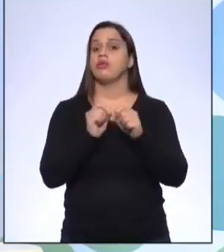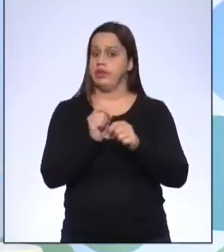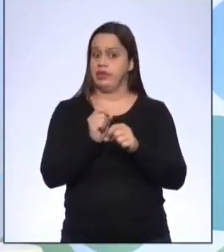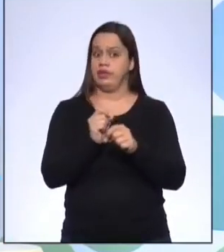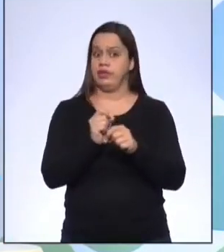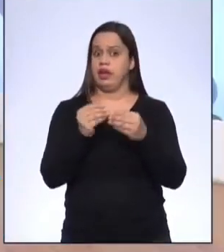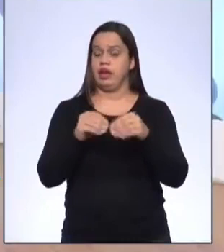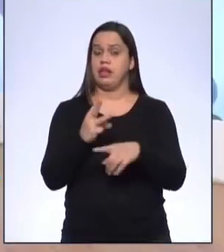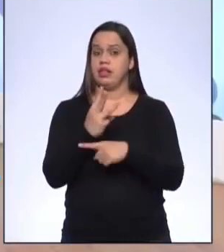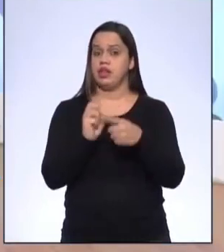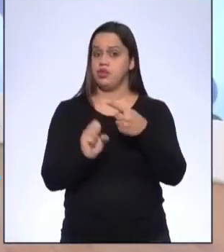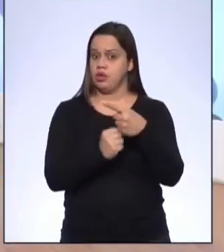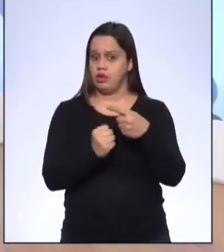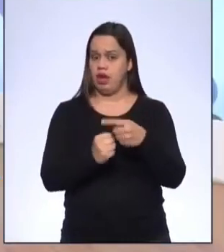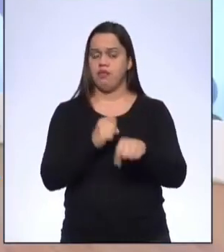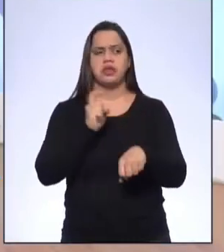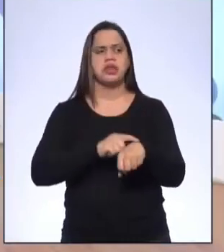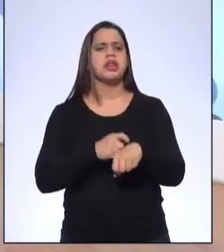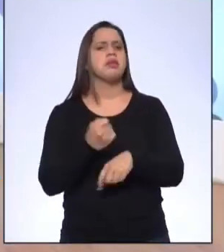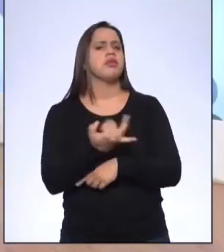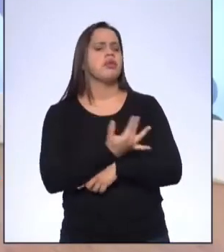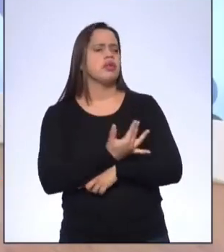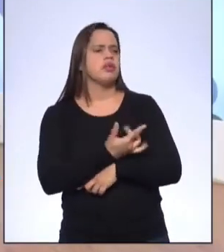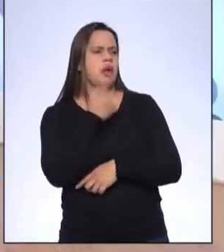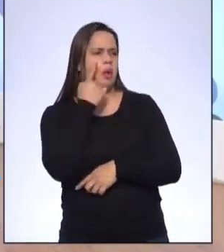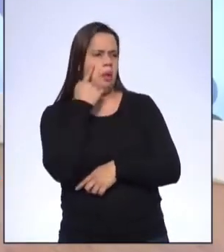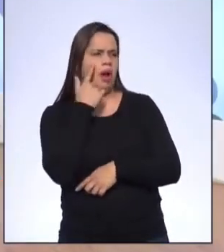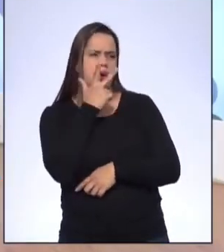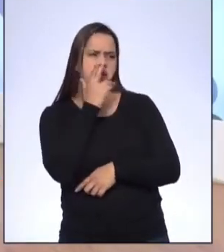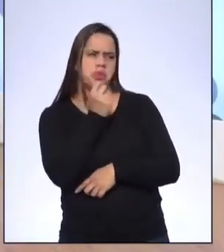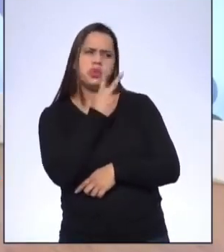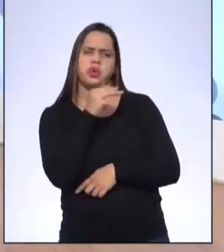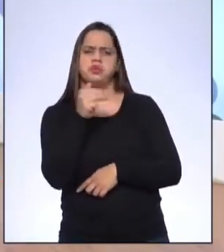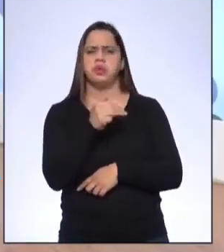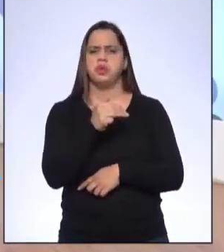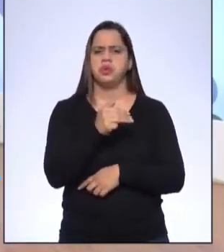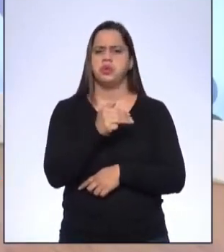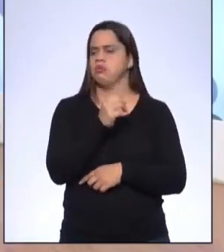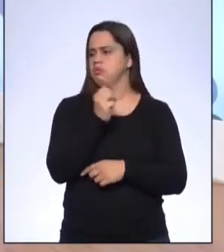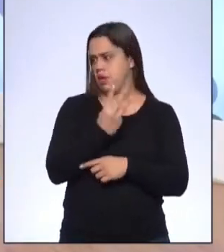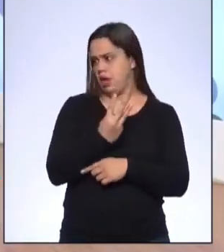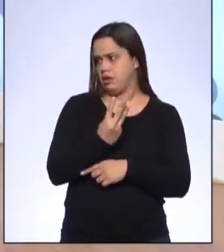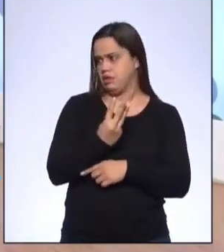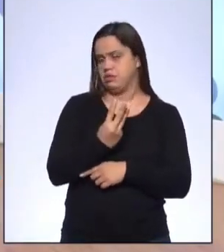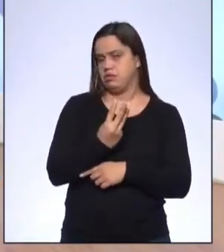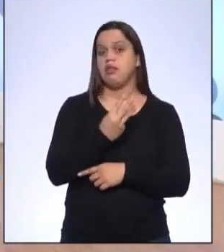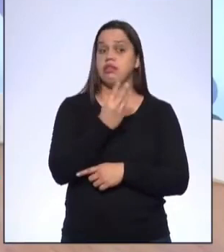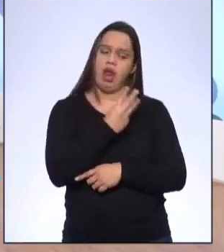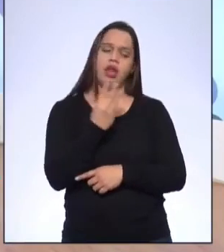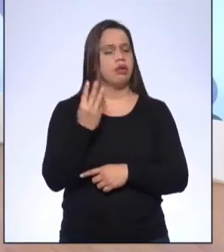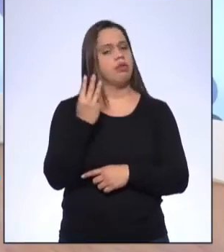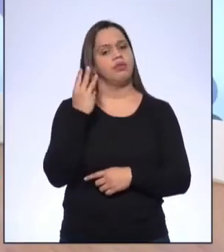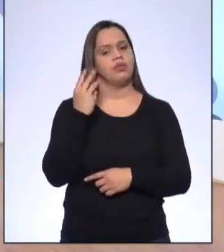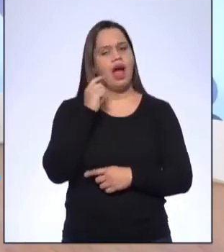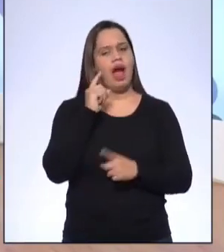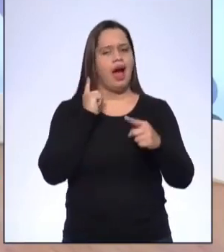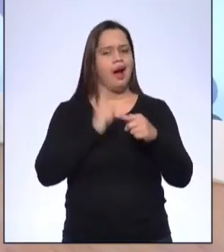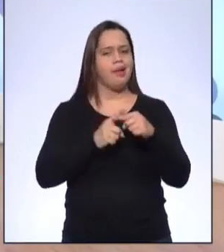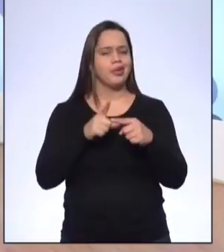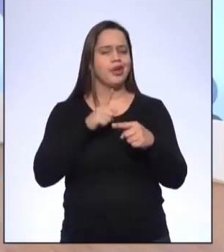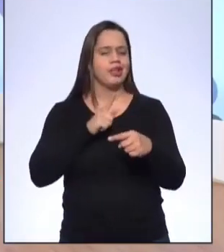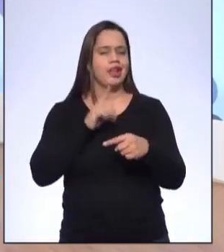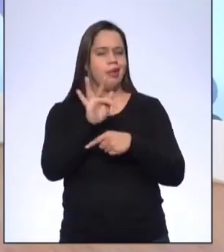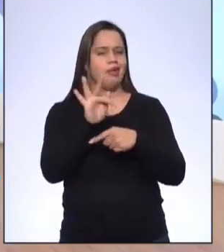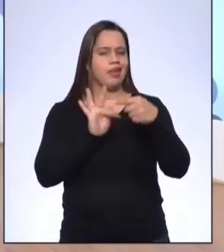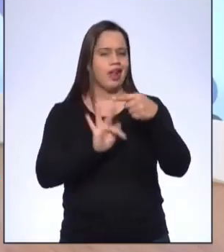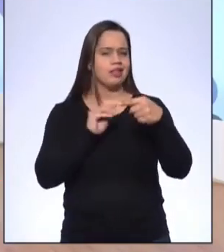Quanto tempo, Alessandra? Essa eu acho que dá uns 2 minutinhos, não dá? 3? Acho que é 3, hein? 3, porque a gente Trabalhosinho. colocou uma fração lá no